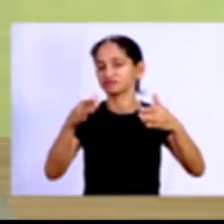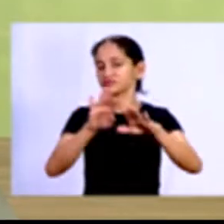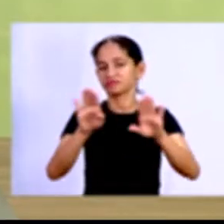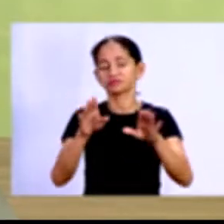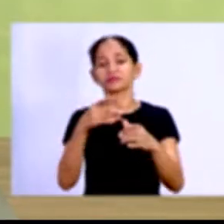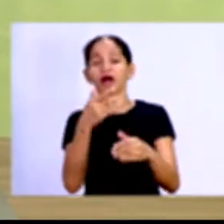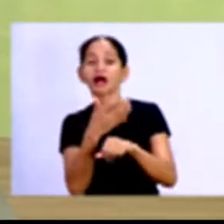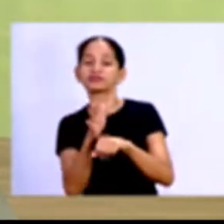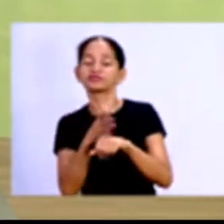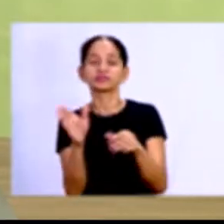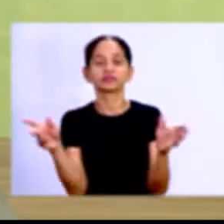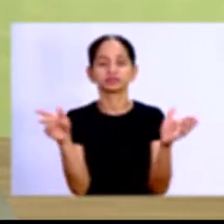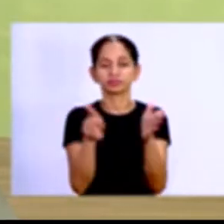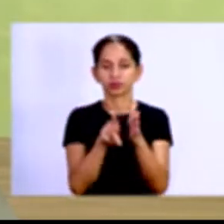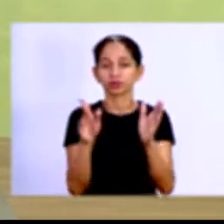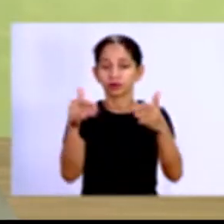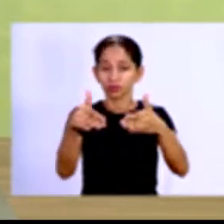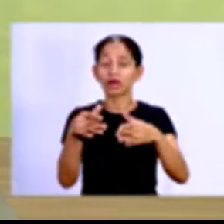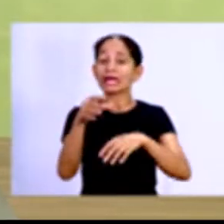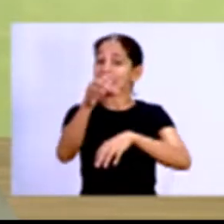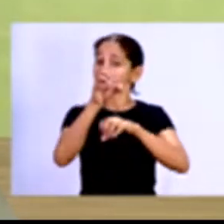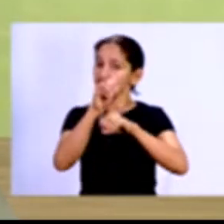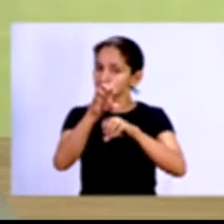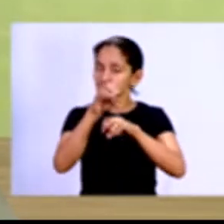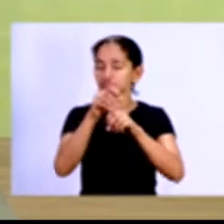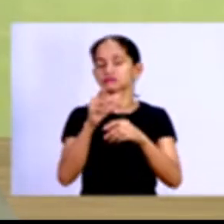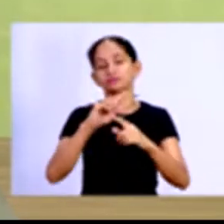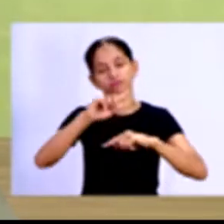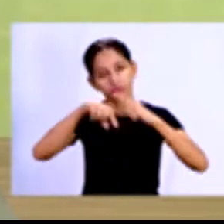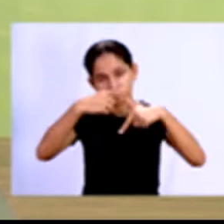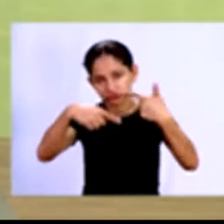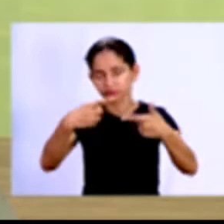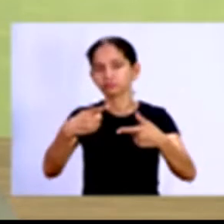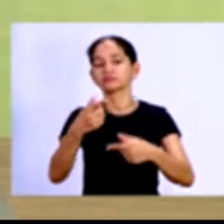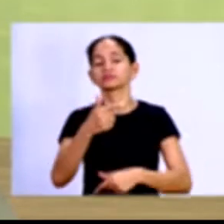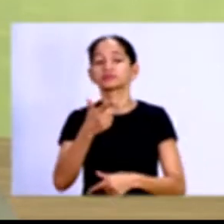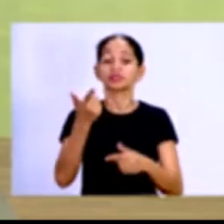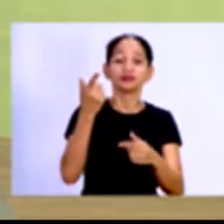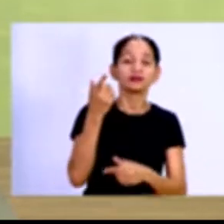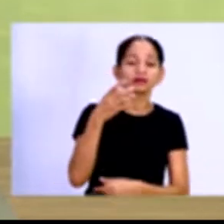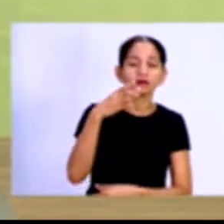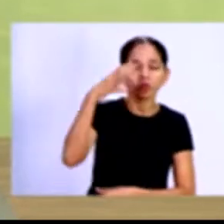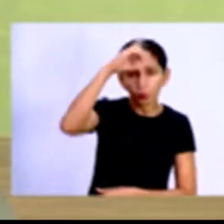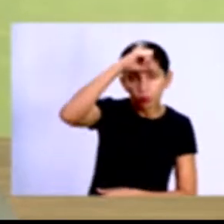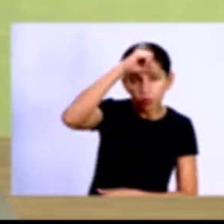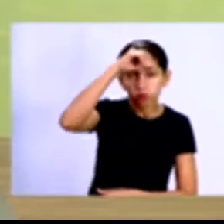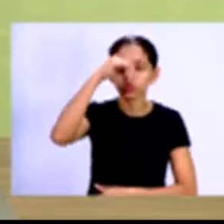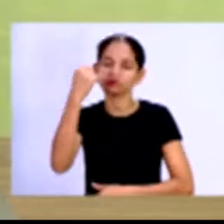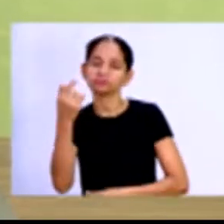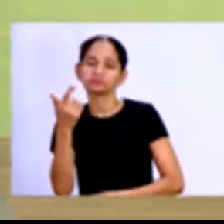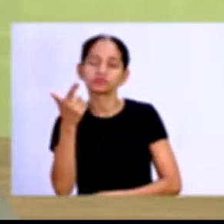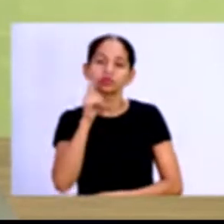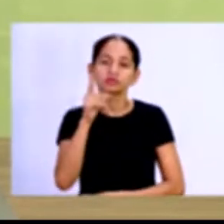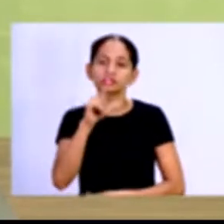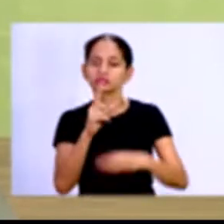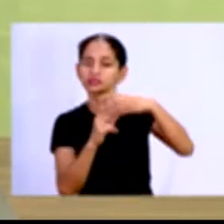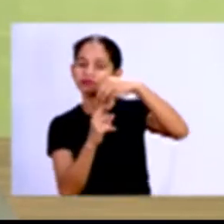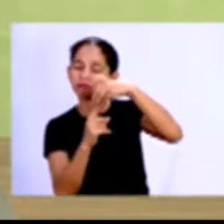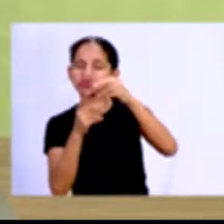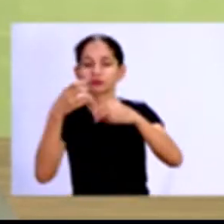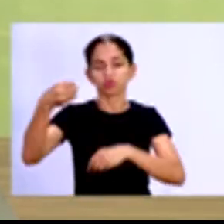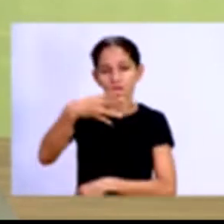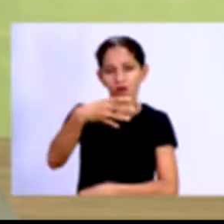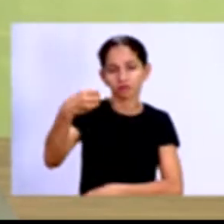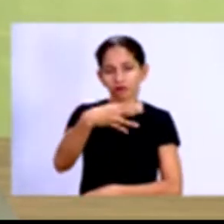alguma atividades assim. Educação, né? Então, para aprimorar o conhecimento, receber novas informações,